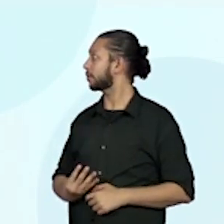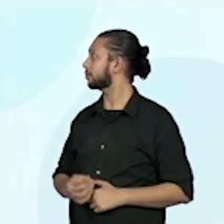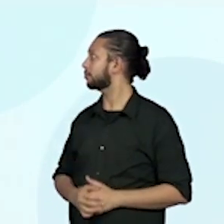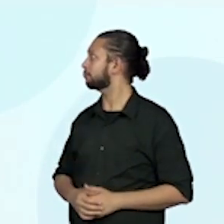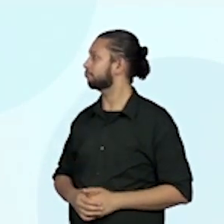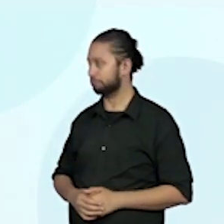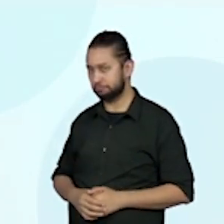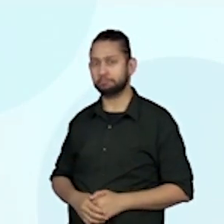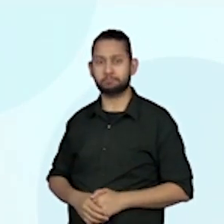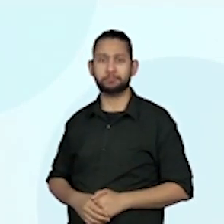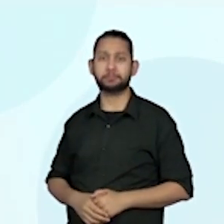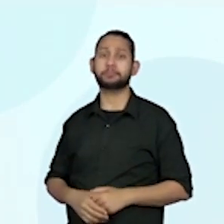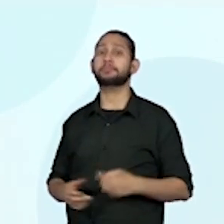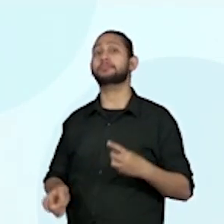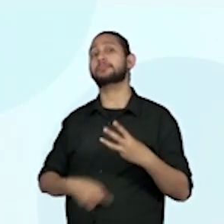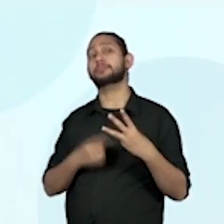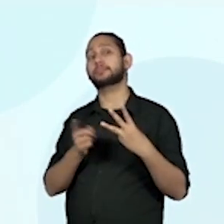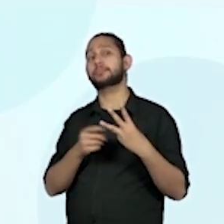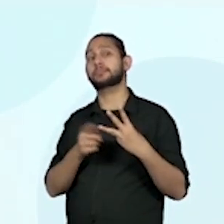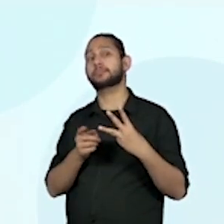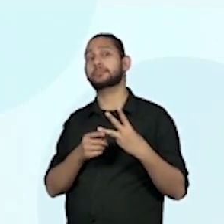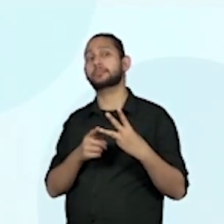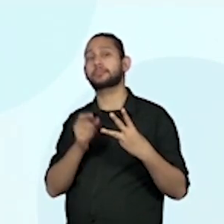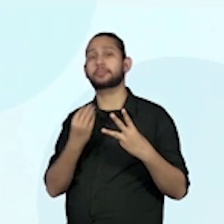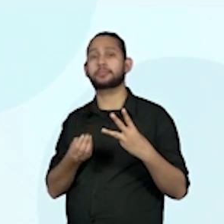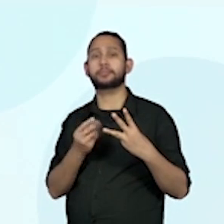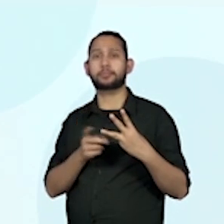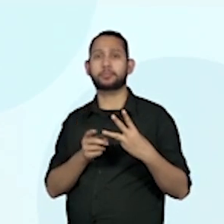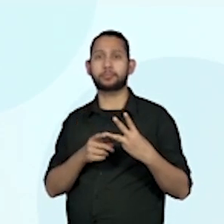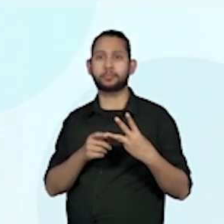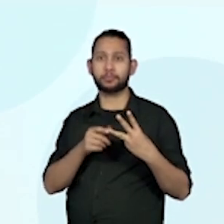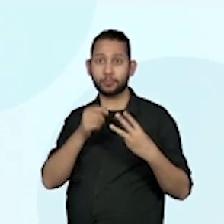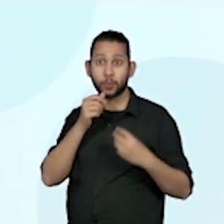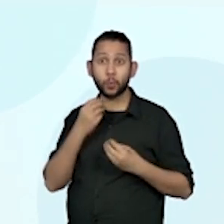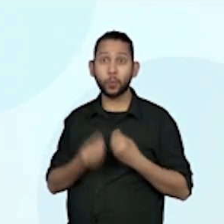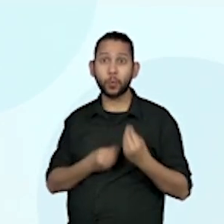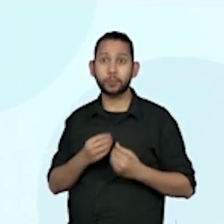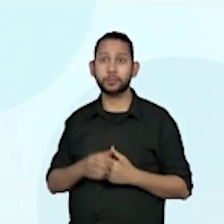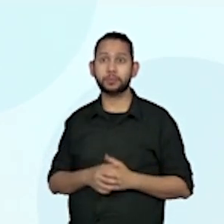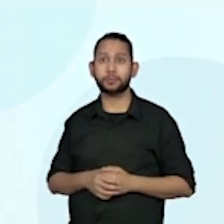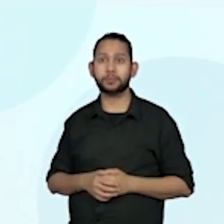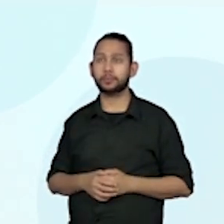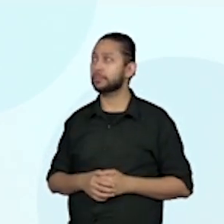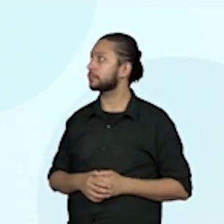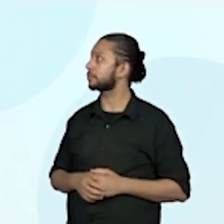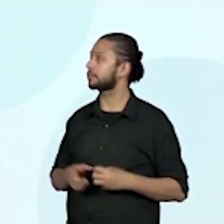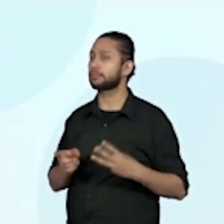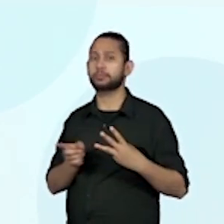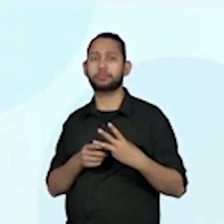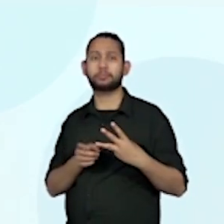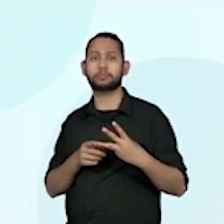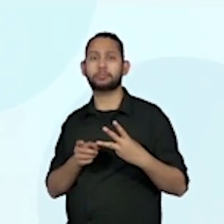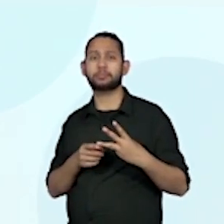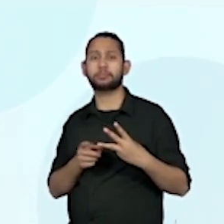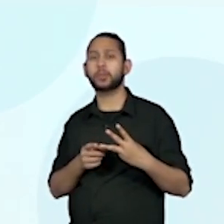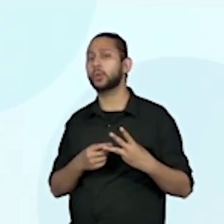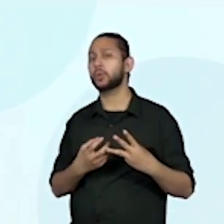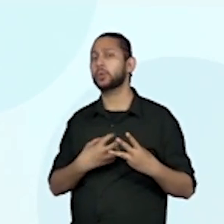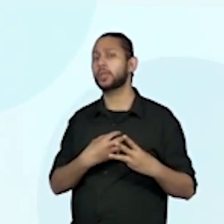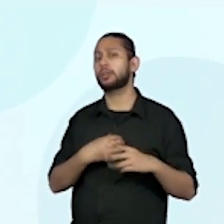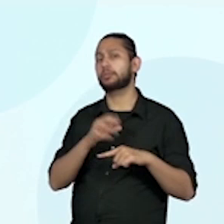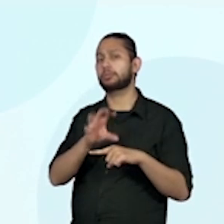3/4. E da nossa última imagem? E aí, pessoal? A nossa última imagem da telinha, qual é a